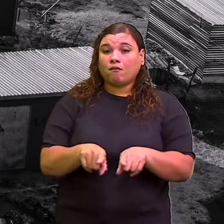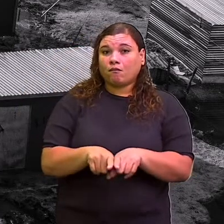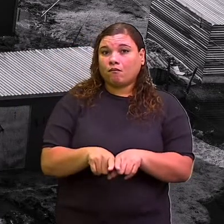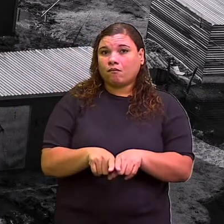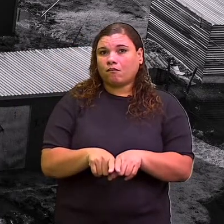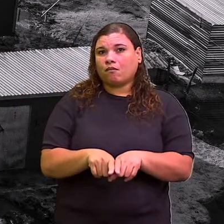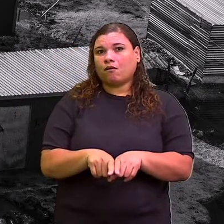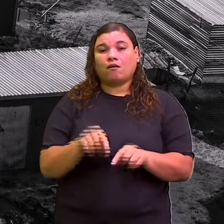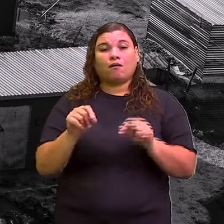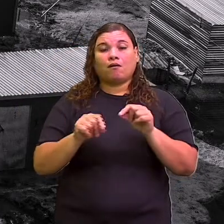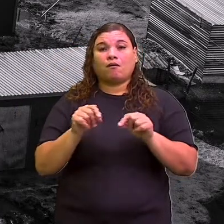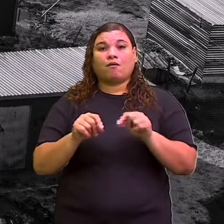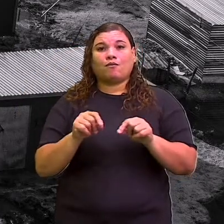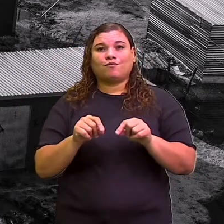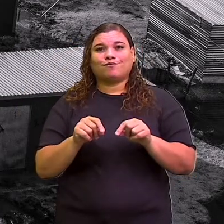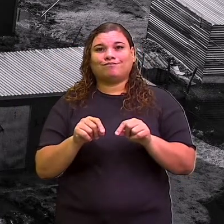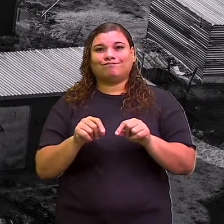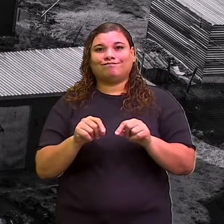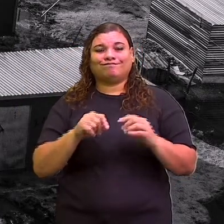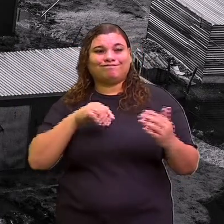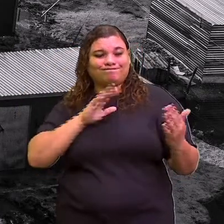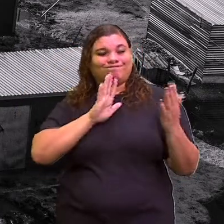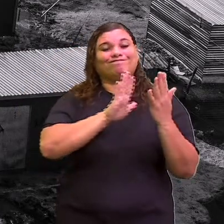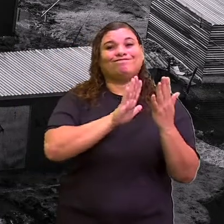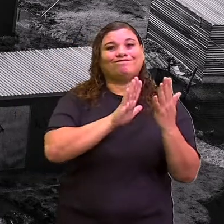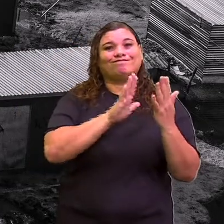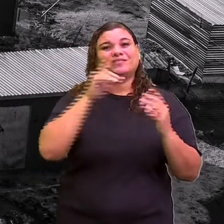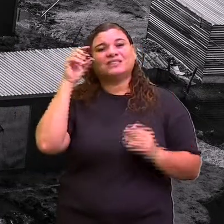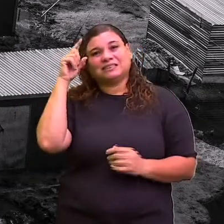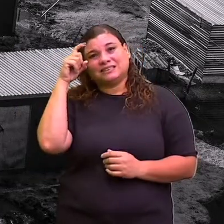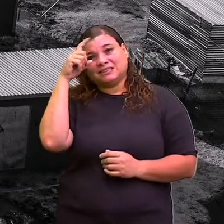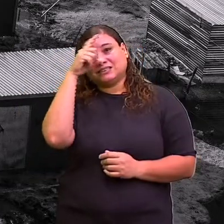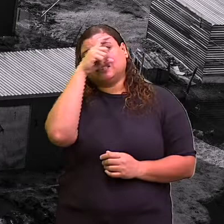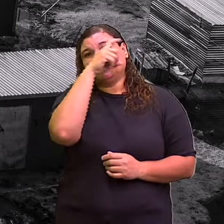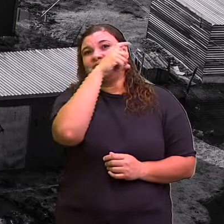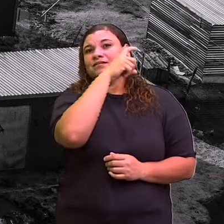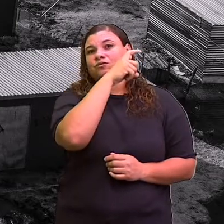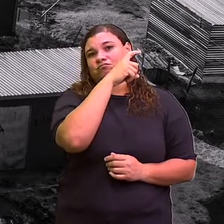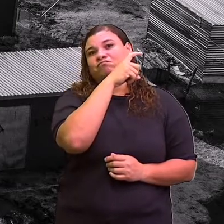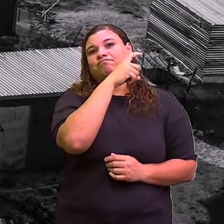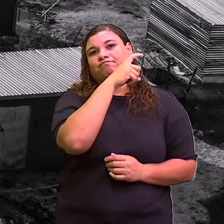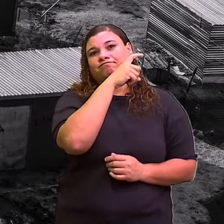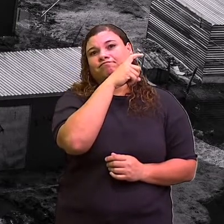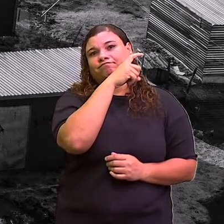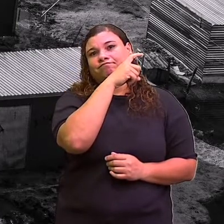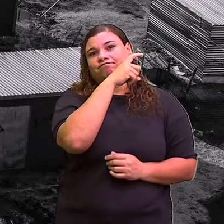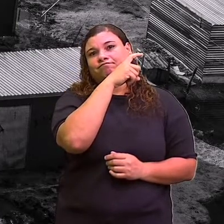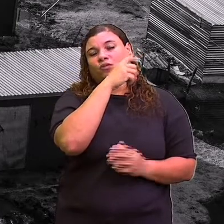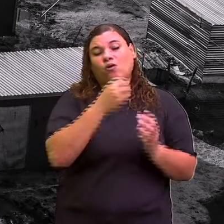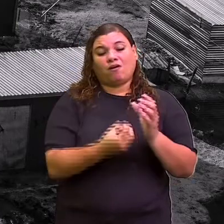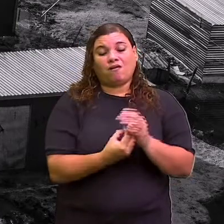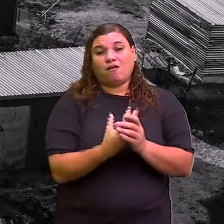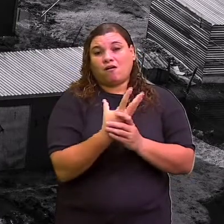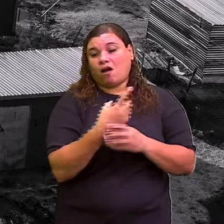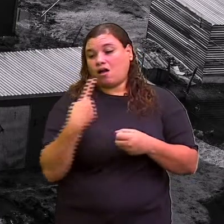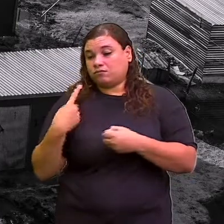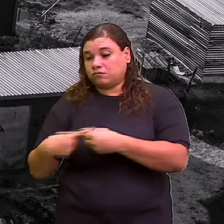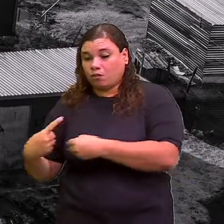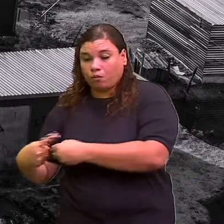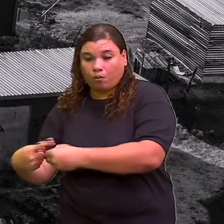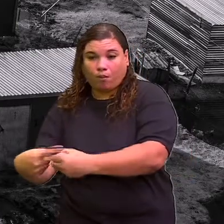Brasil, também enfrenta dificuldade no seu processo de urbanização.